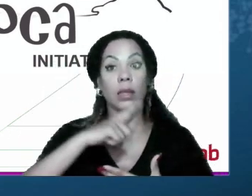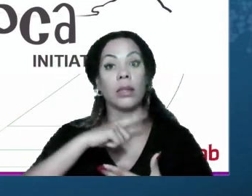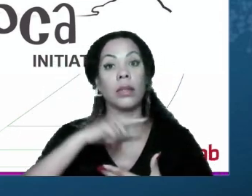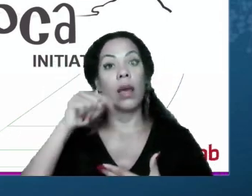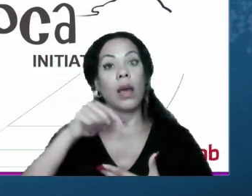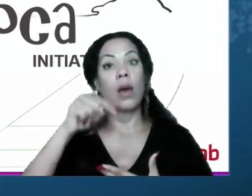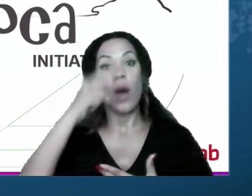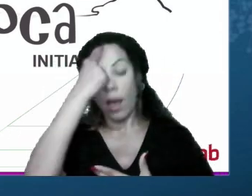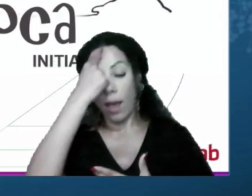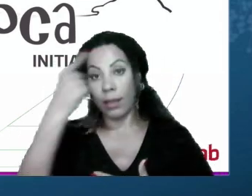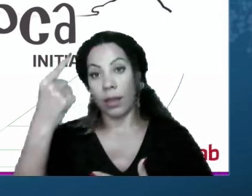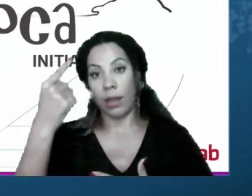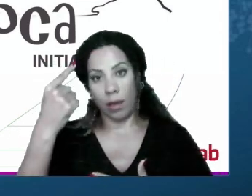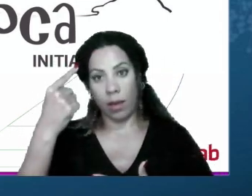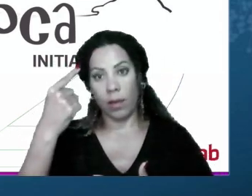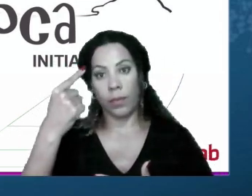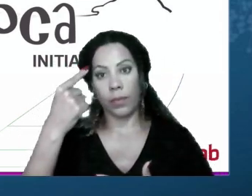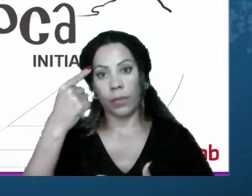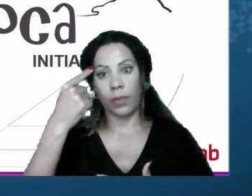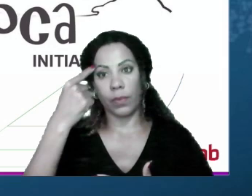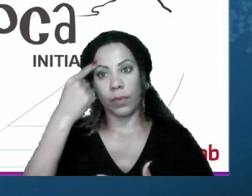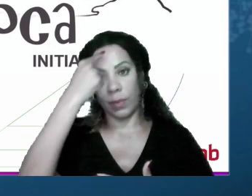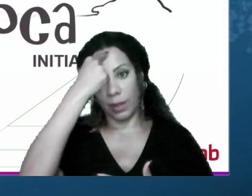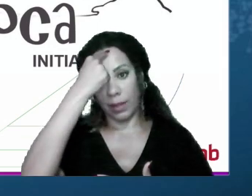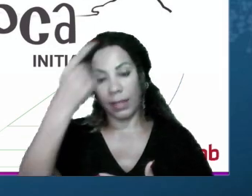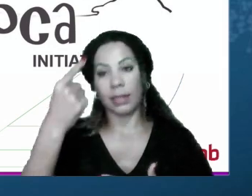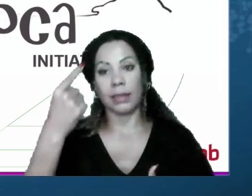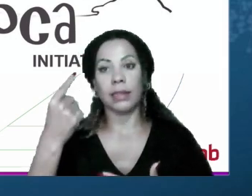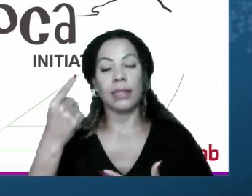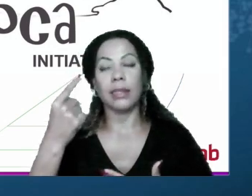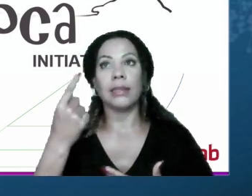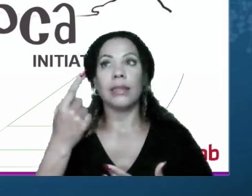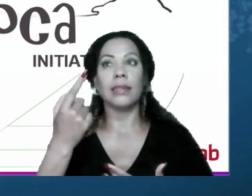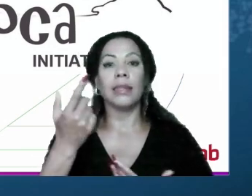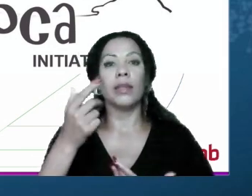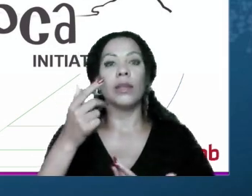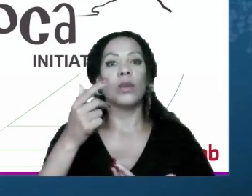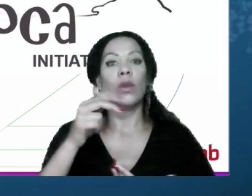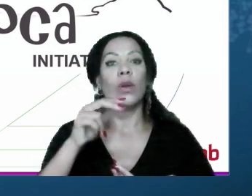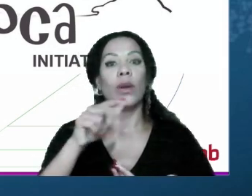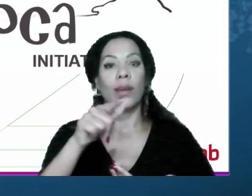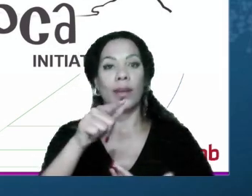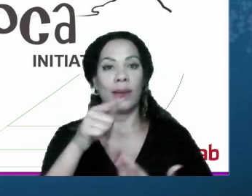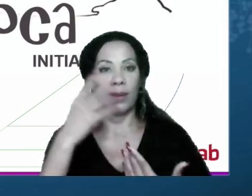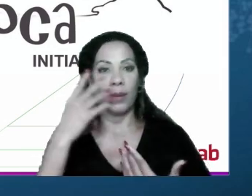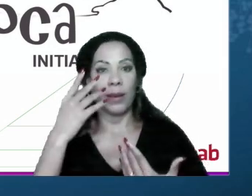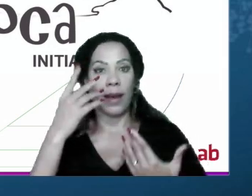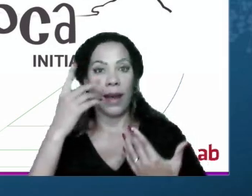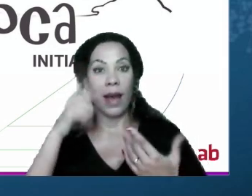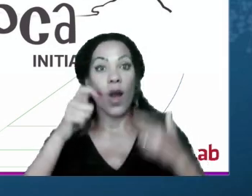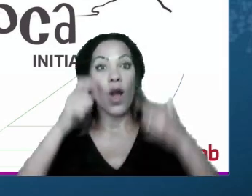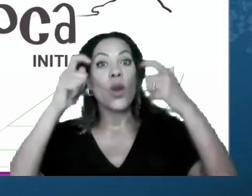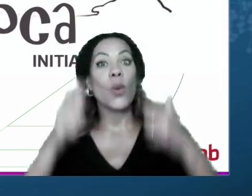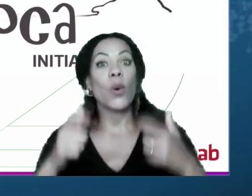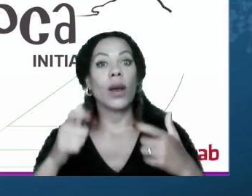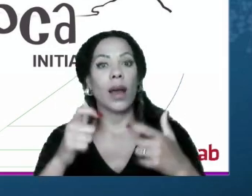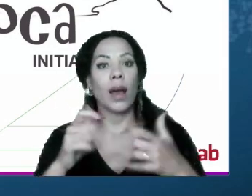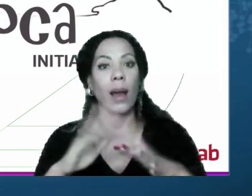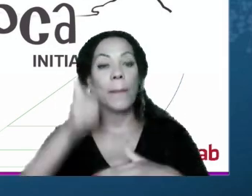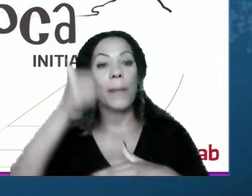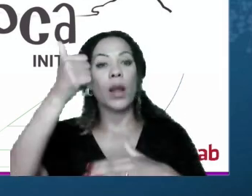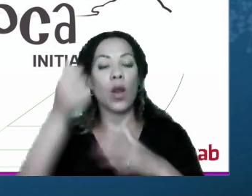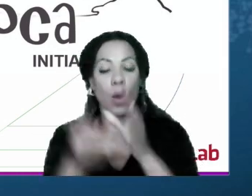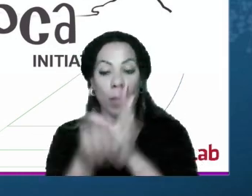a ideia que realmente não há um lugar com uma vista melhor para produzir células CAR-T, mas é uma